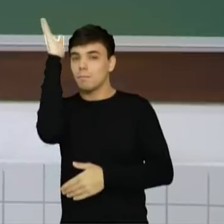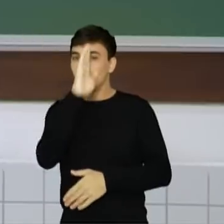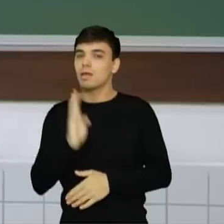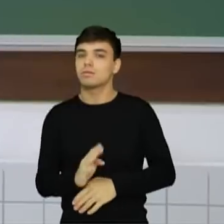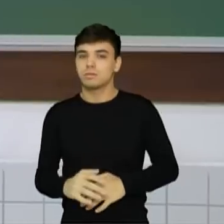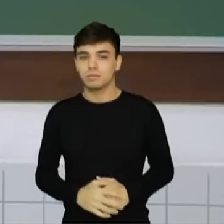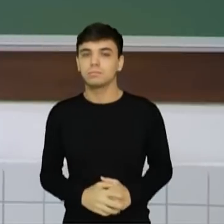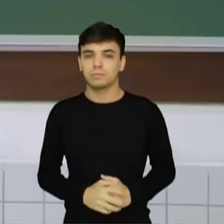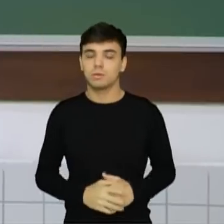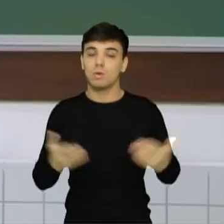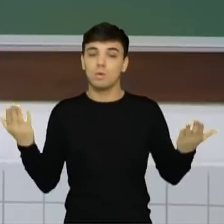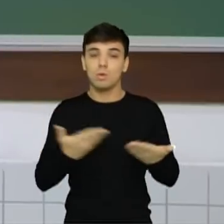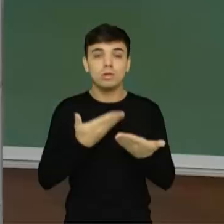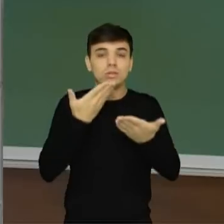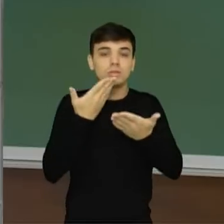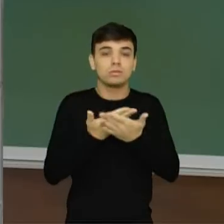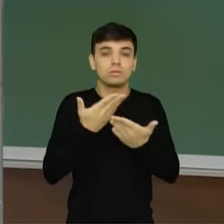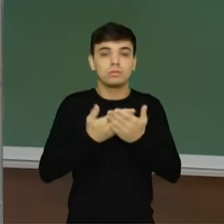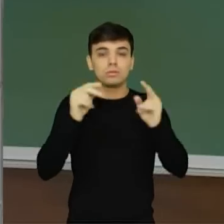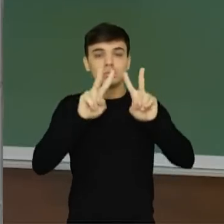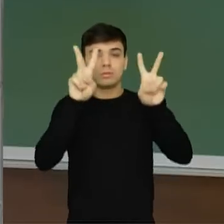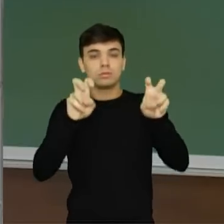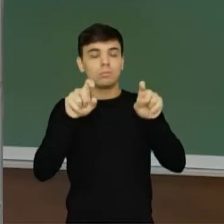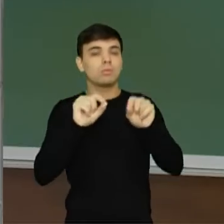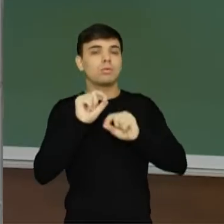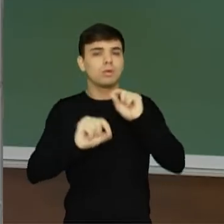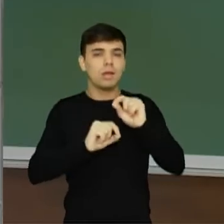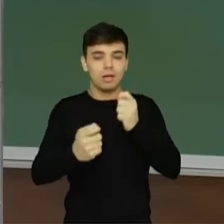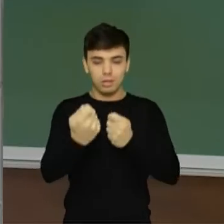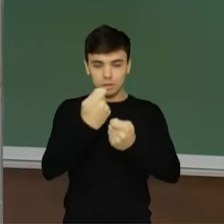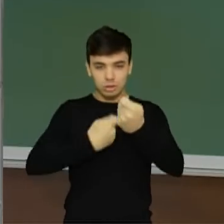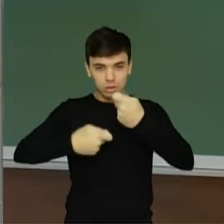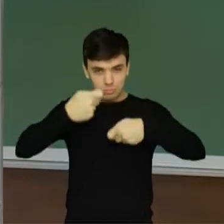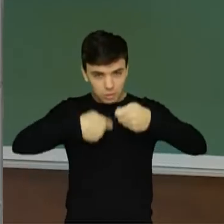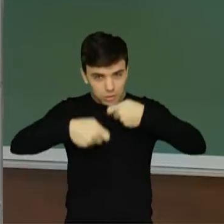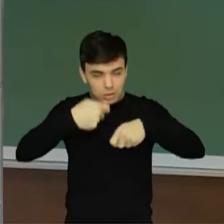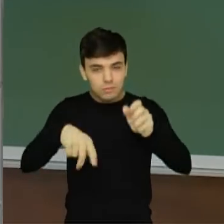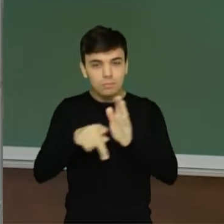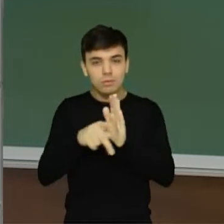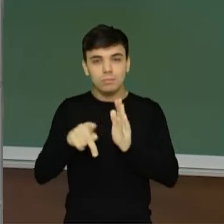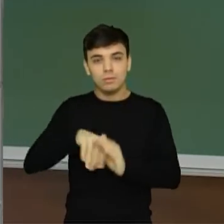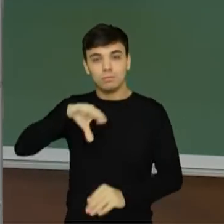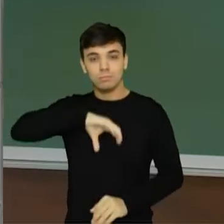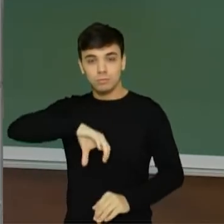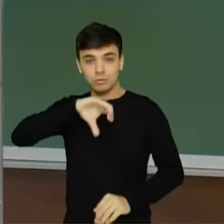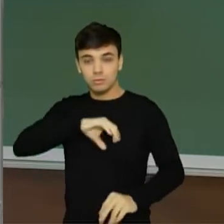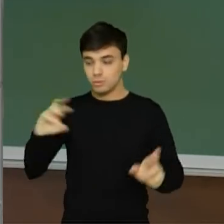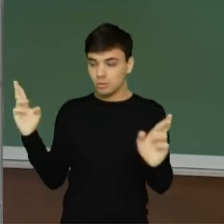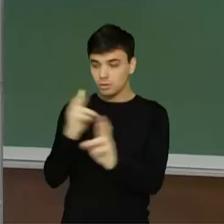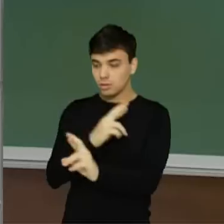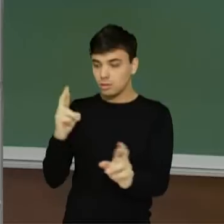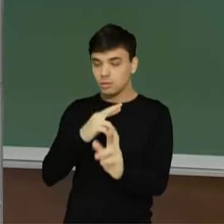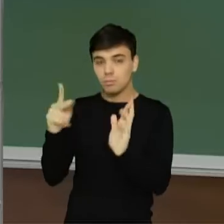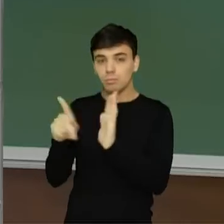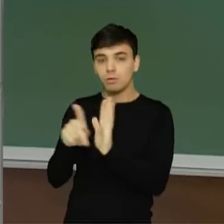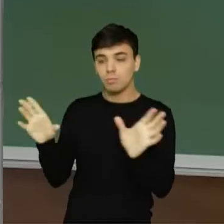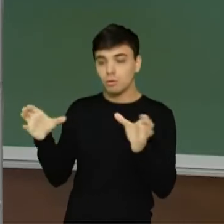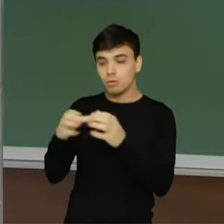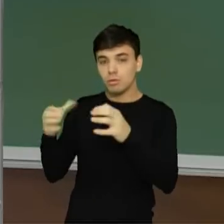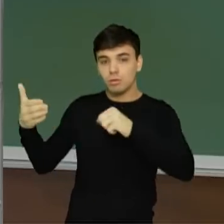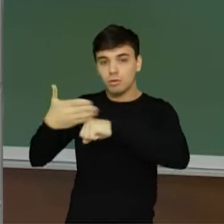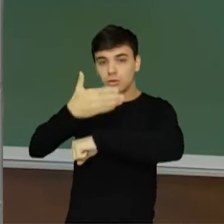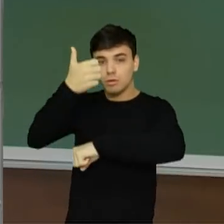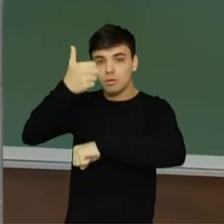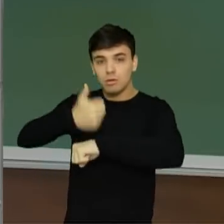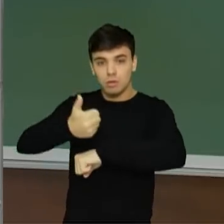vai ser a gente estudar as principais medidas administrativas de Portugal em relação à sua colônia brasileira. Identificar